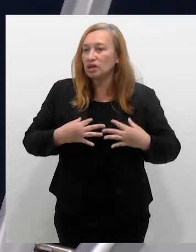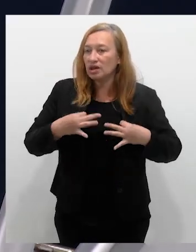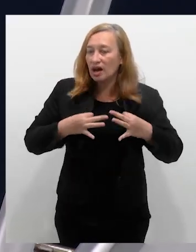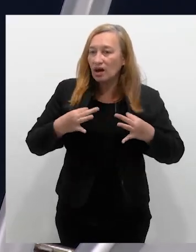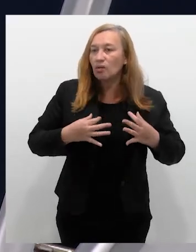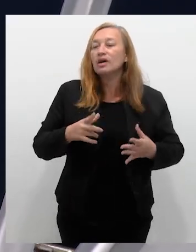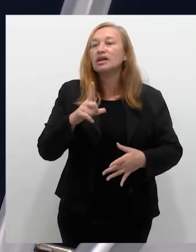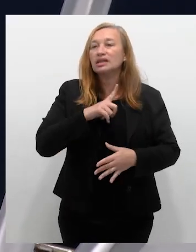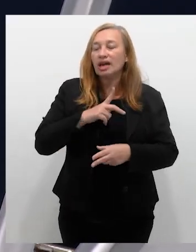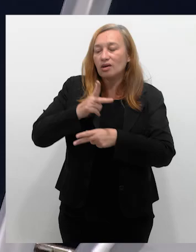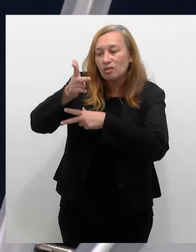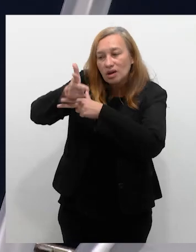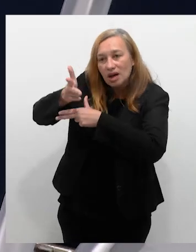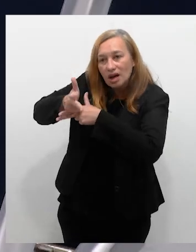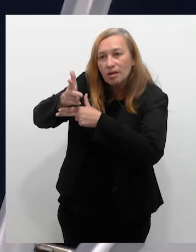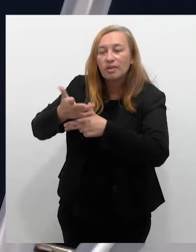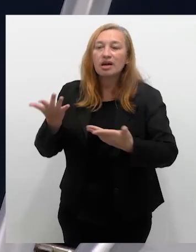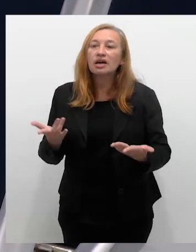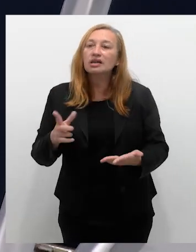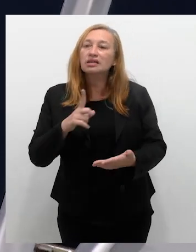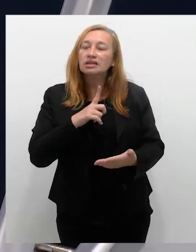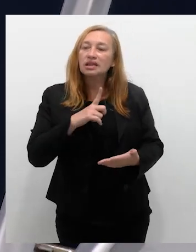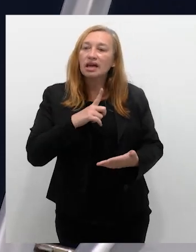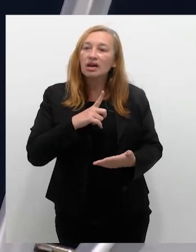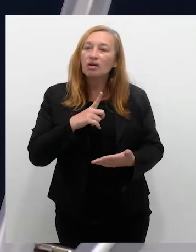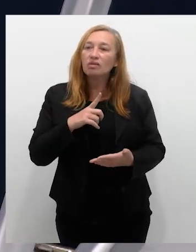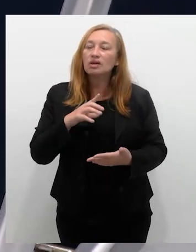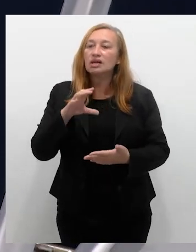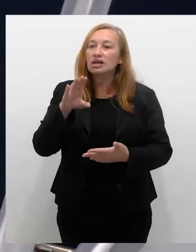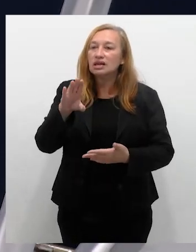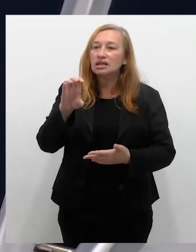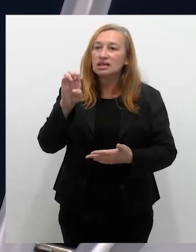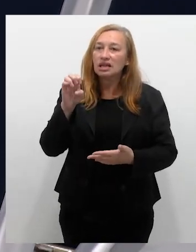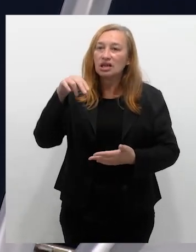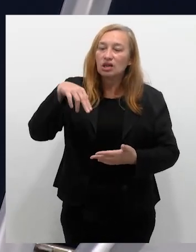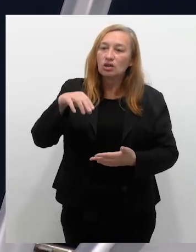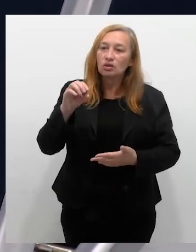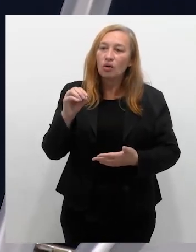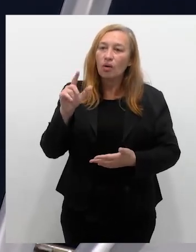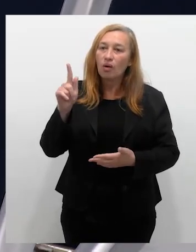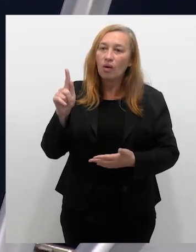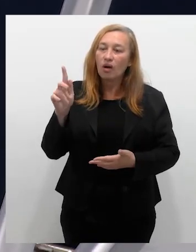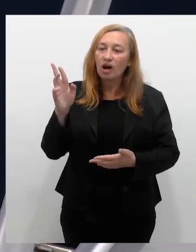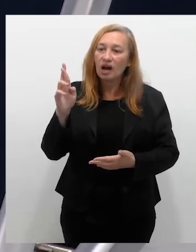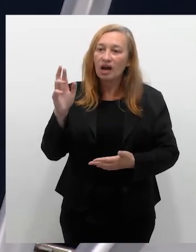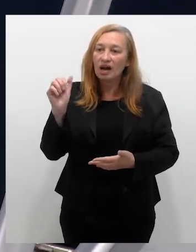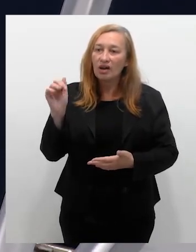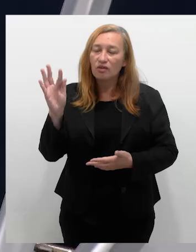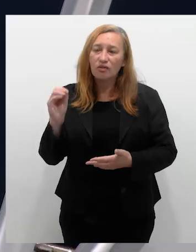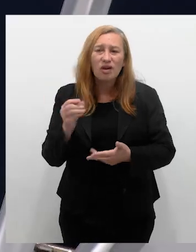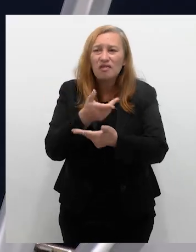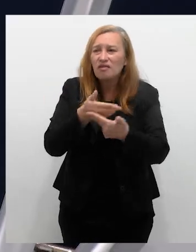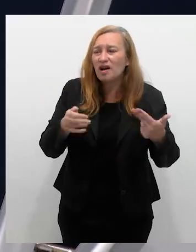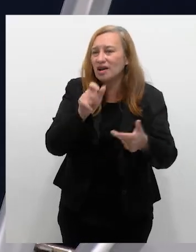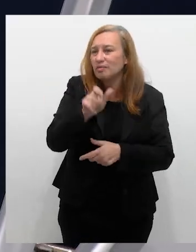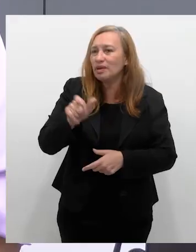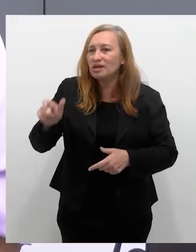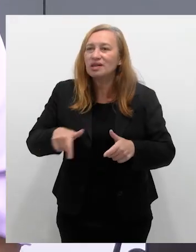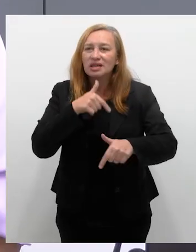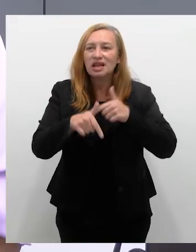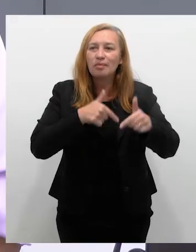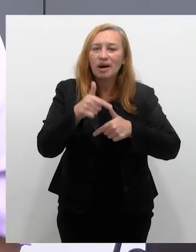câmera, tem o continuista, tem o cenógrafo. É tanta tanta gente, mas é tanta